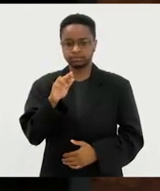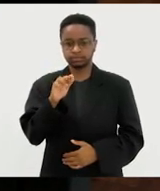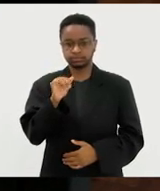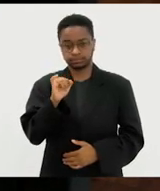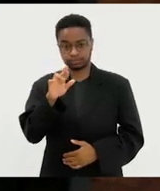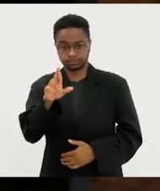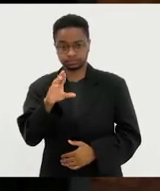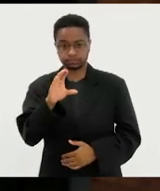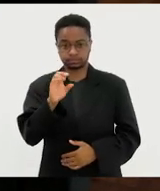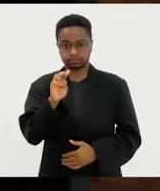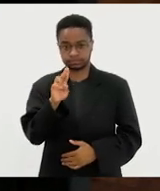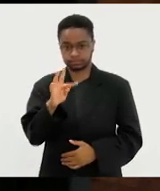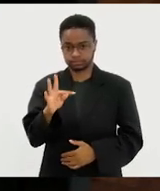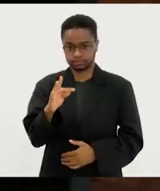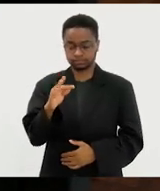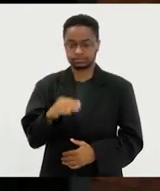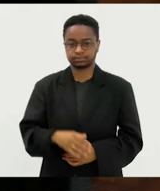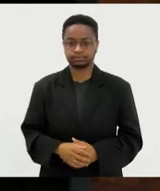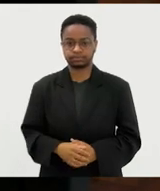Tandier, olha só.